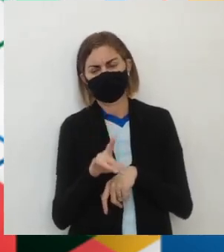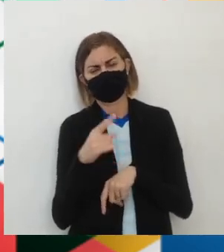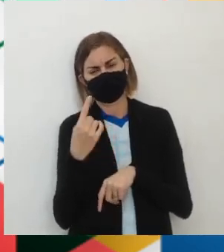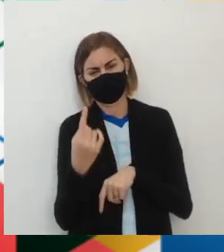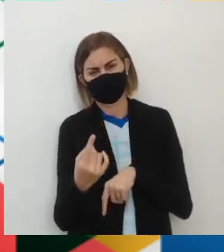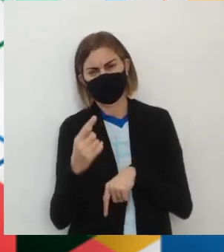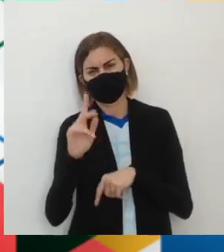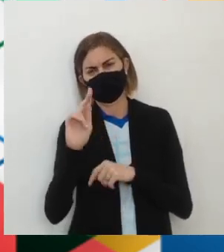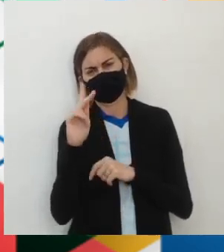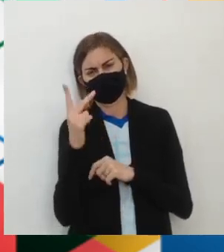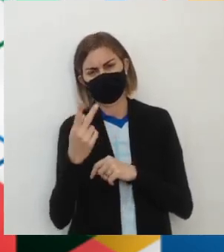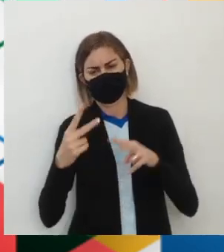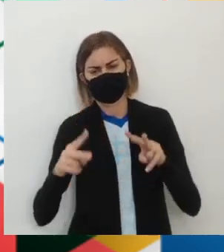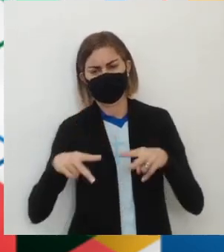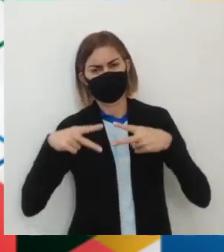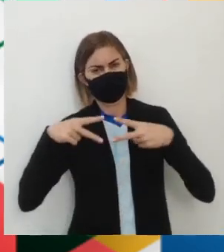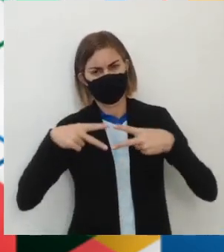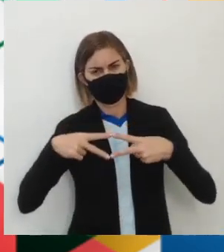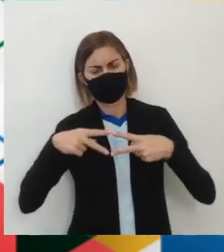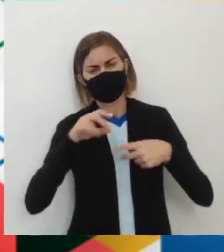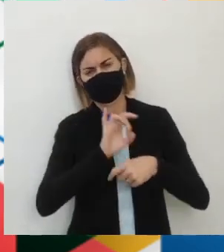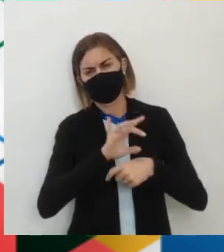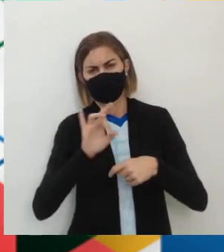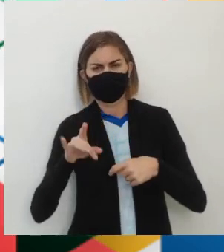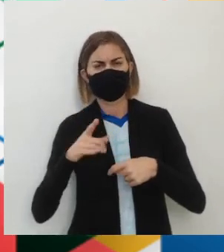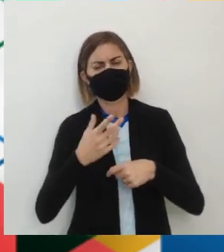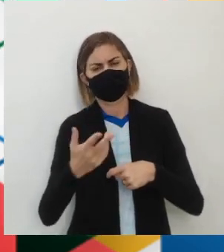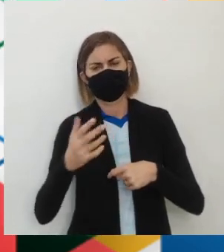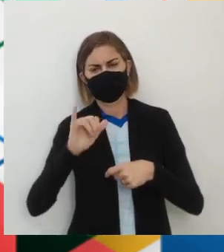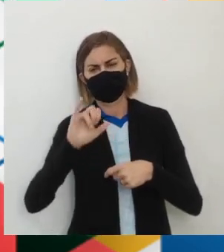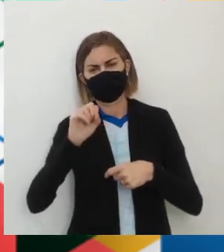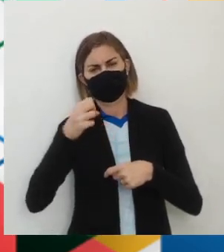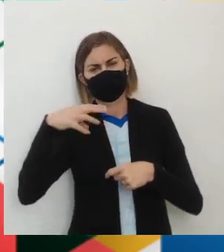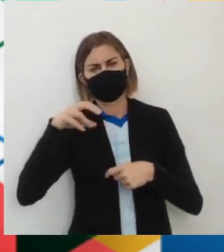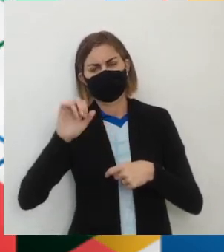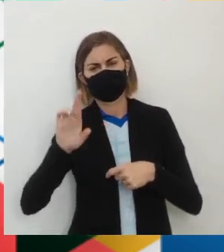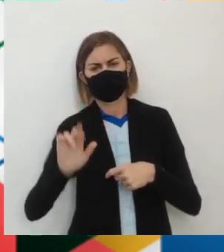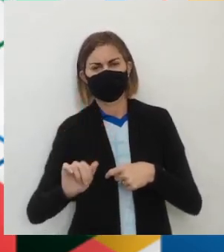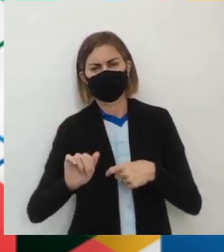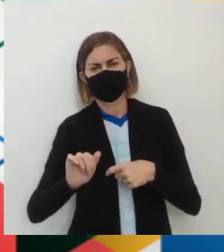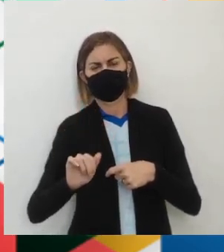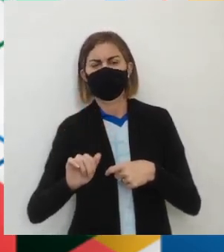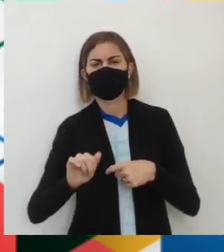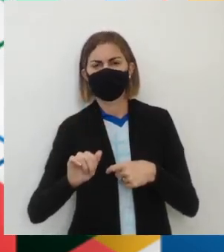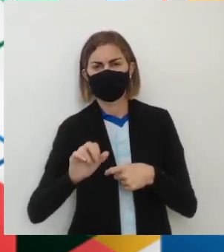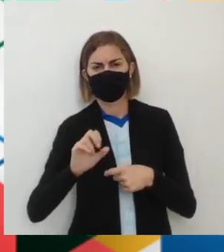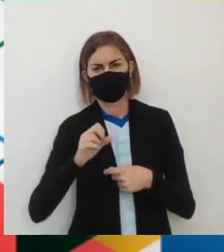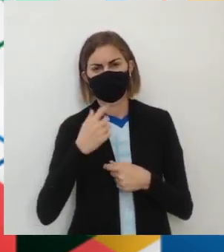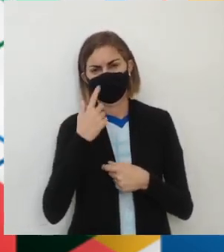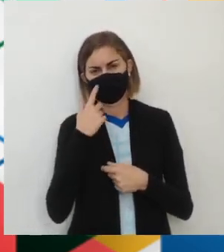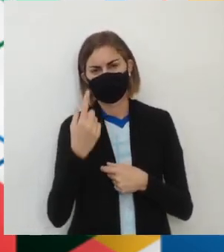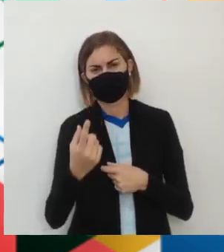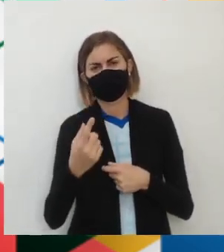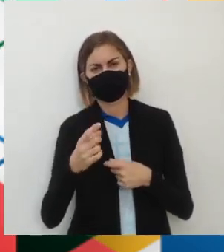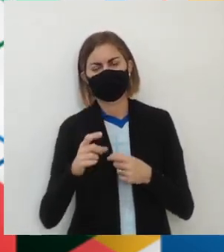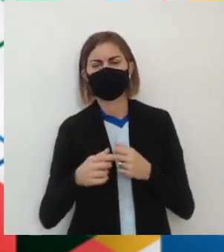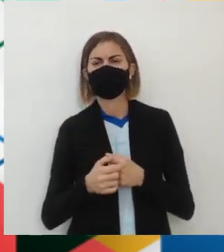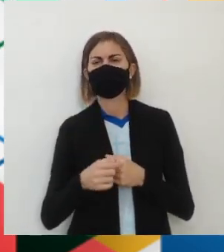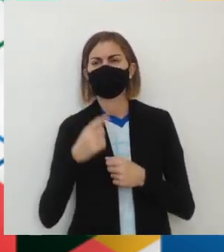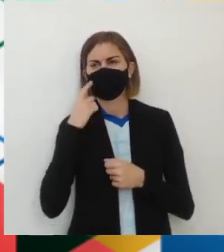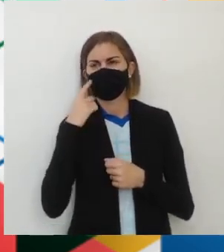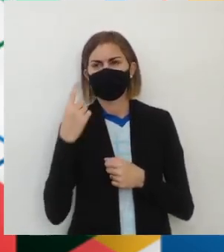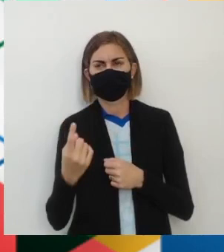um hidrogênio ligado a cada um deles, essa isomeria eu posso chamar de isomeria cis-trans, especificamente,